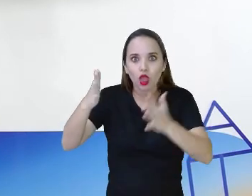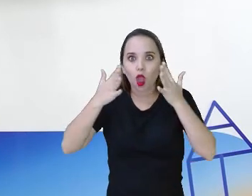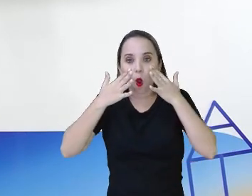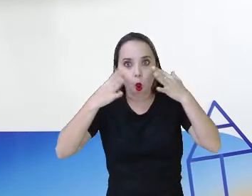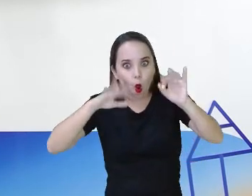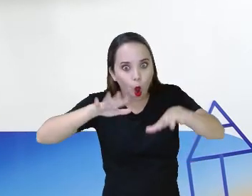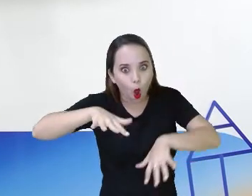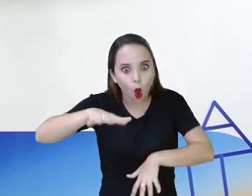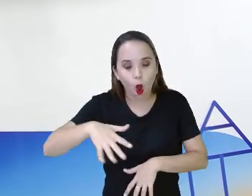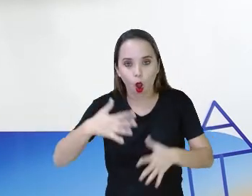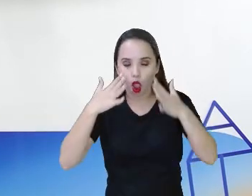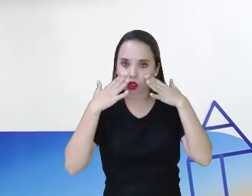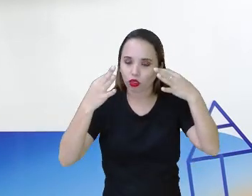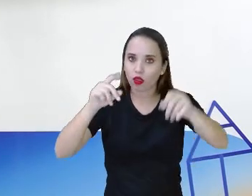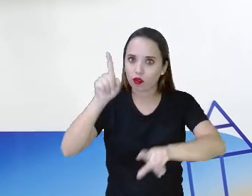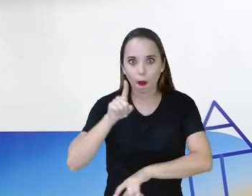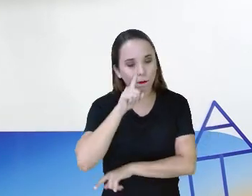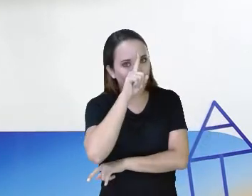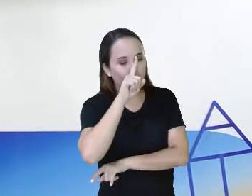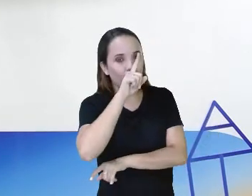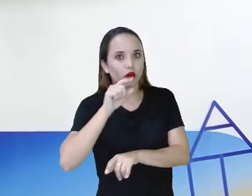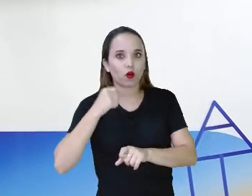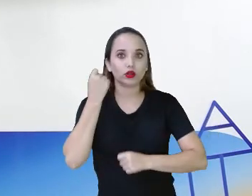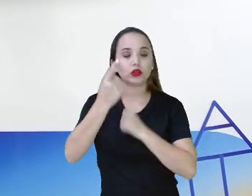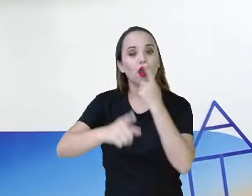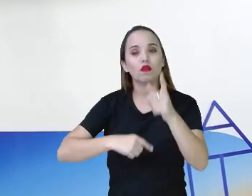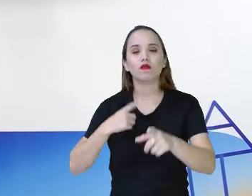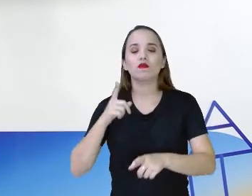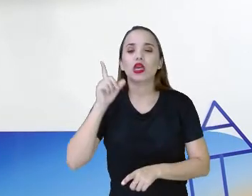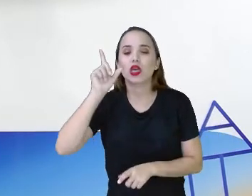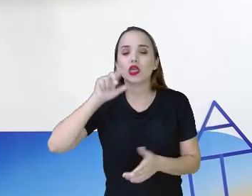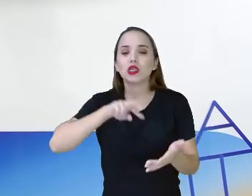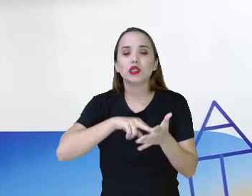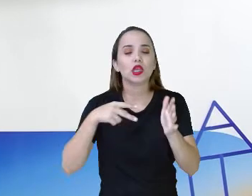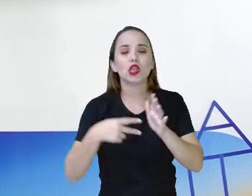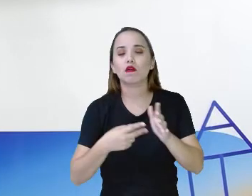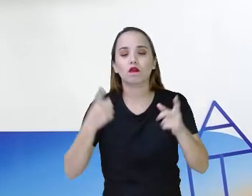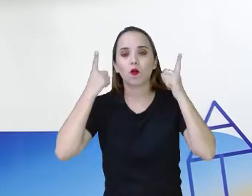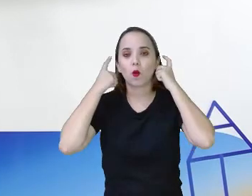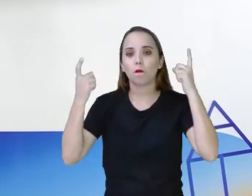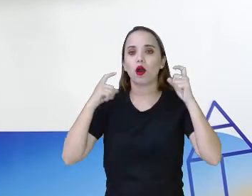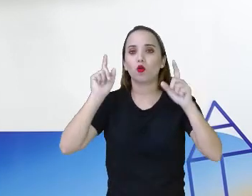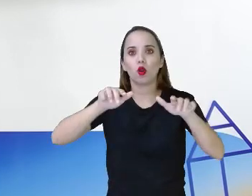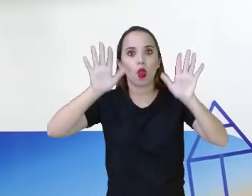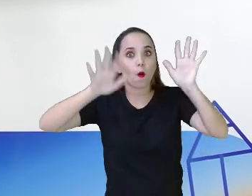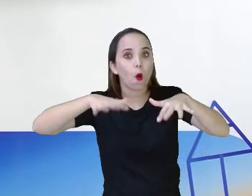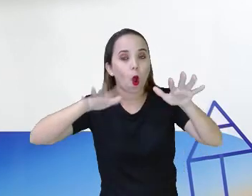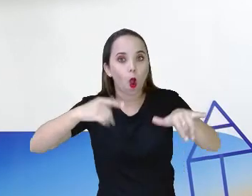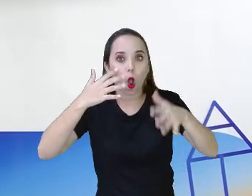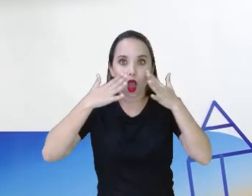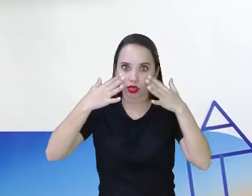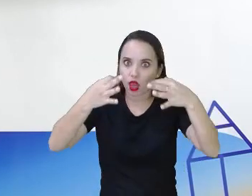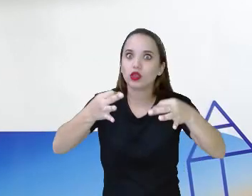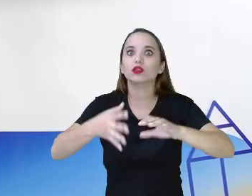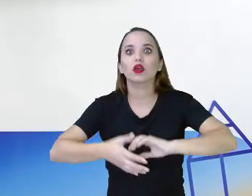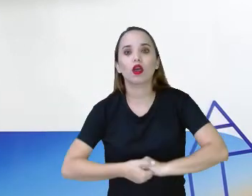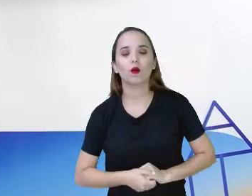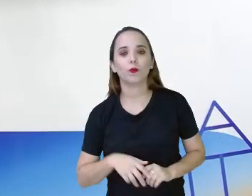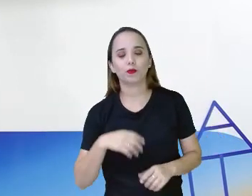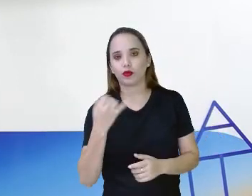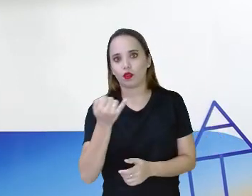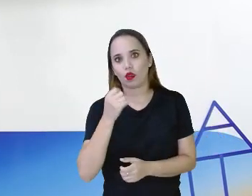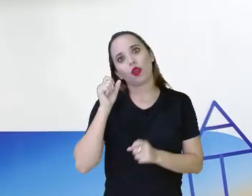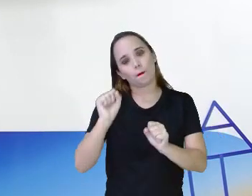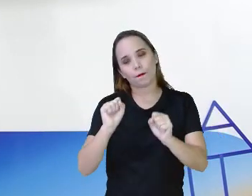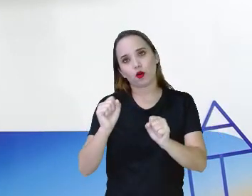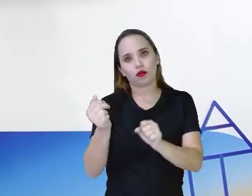uma sirene quer dizer algum tipo de perigo, quer dizer algum tipo de alerta de atenção. Seja um sinal de